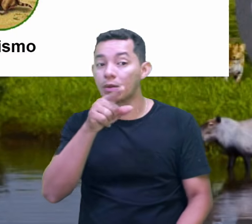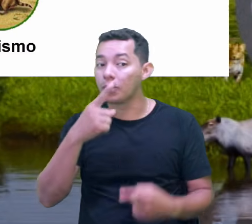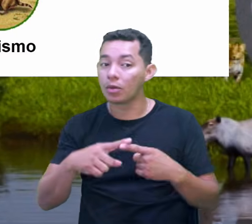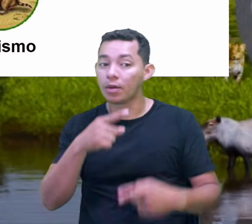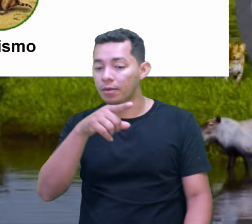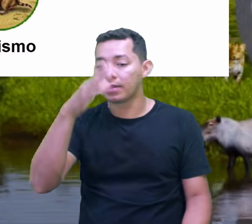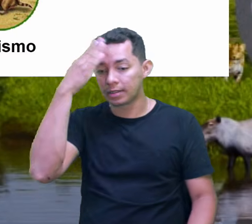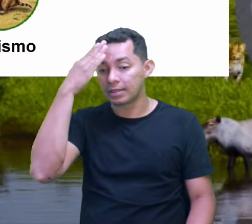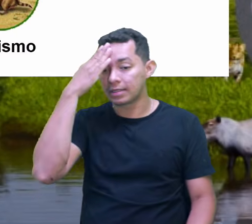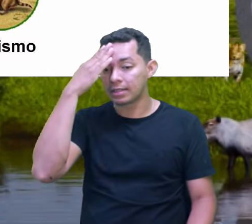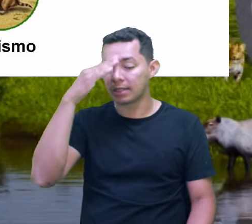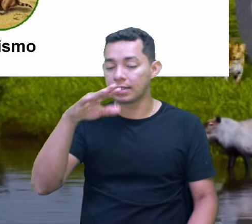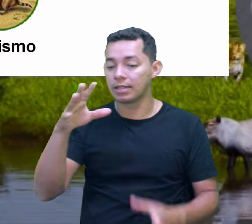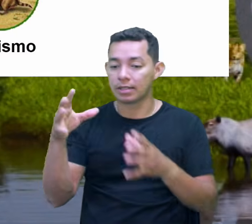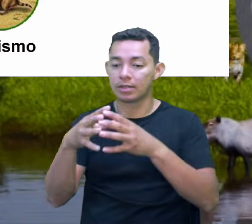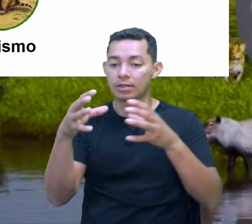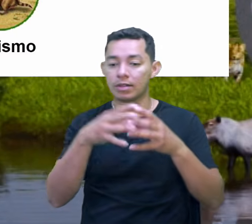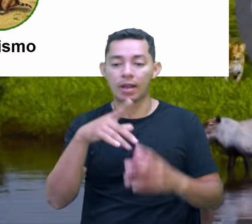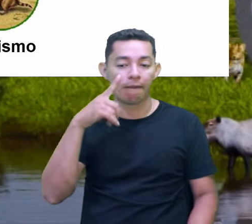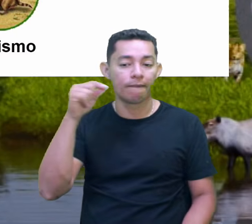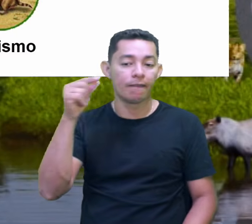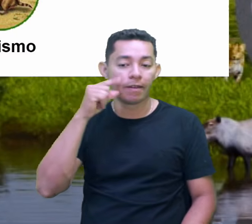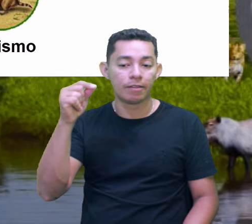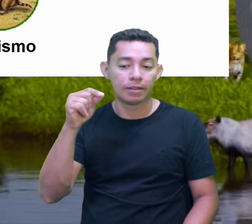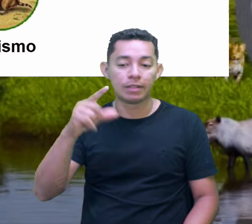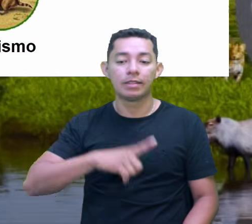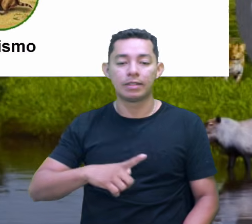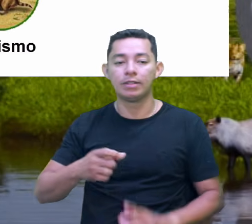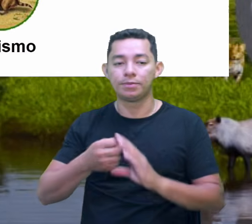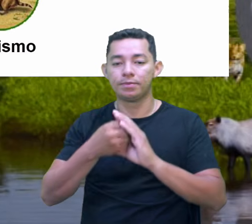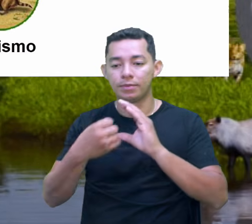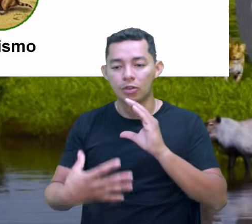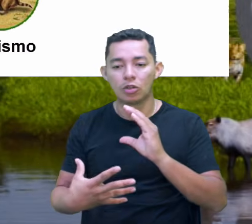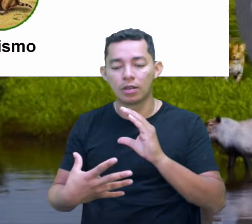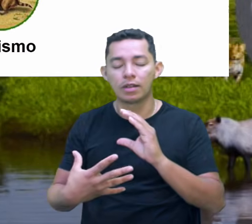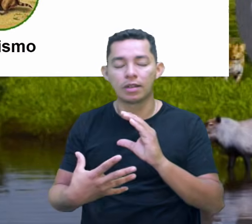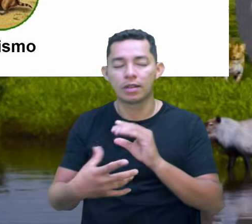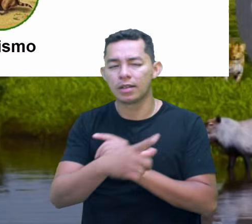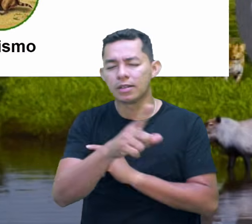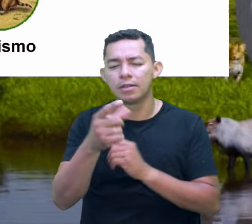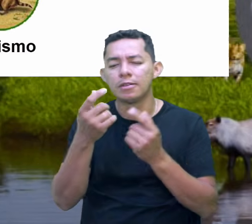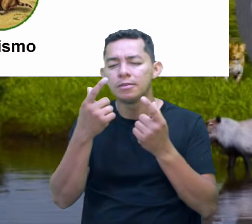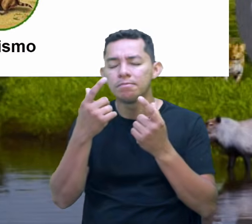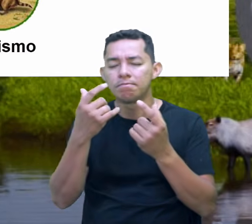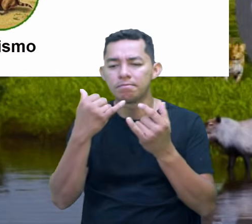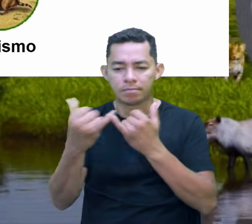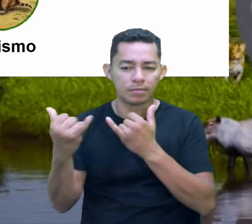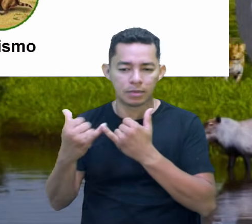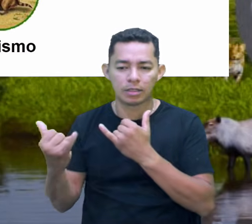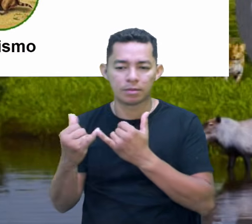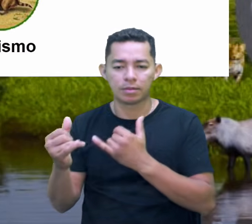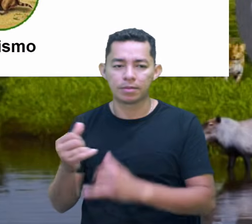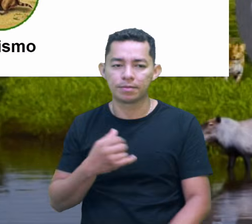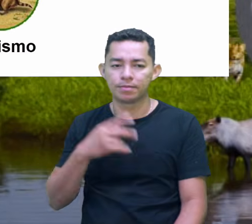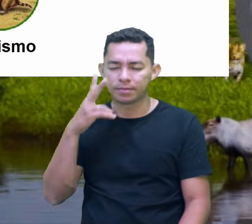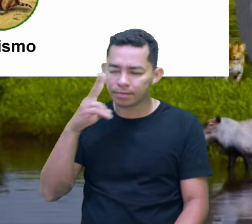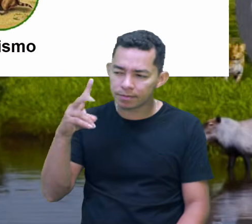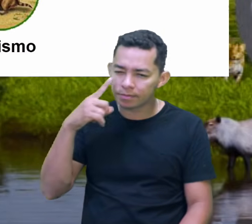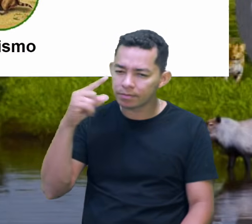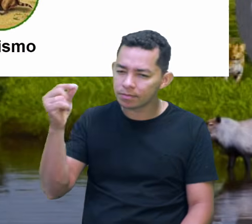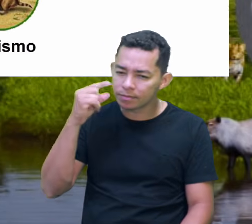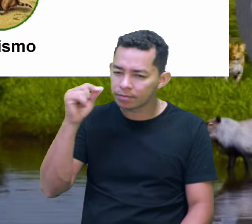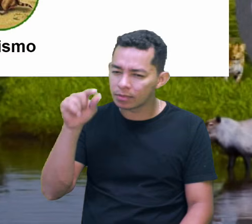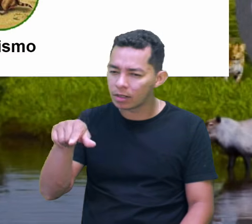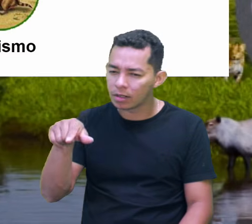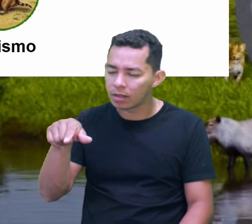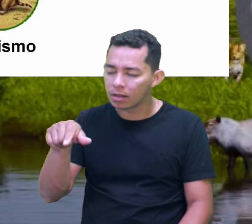que essa população de felinos, ela tem uma característica que vai fazer com que eles se pareçam. Então, quando você olha um felino, você vai saber